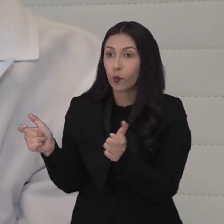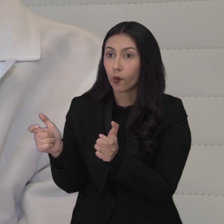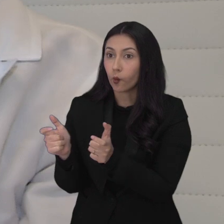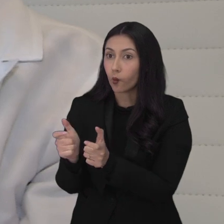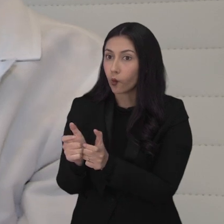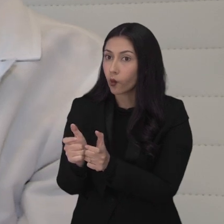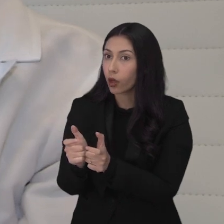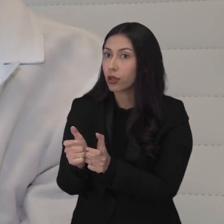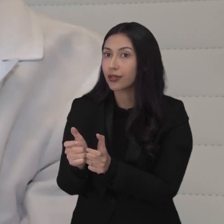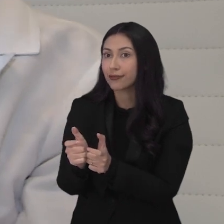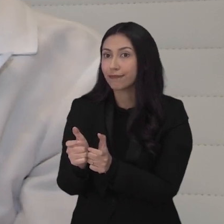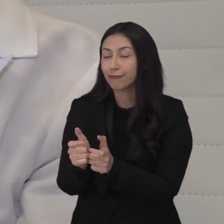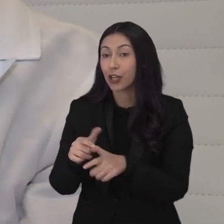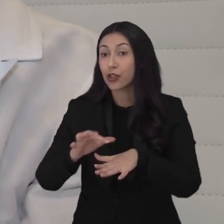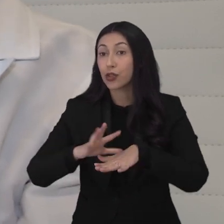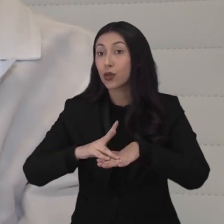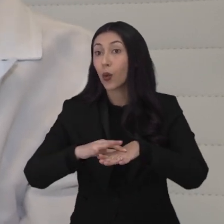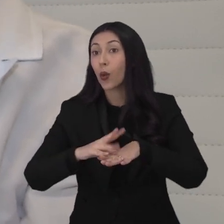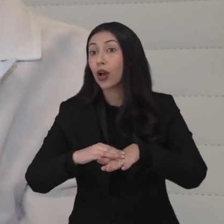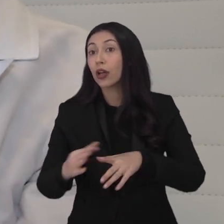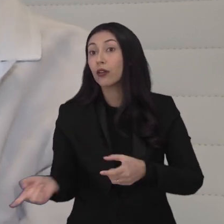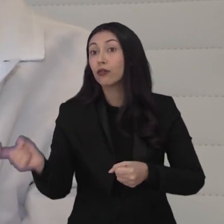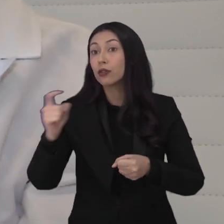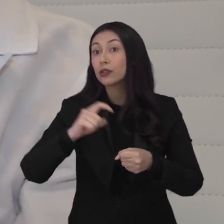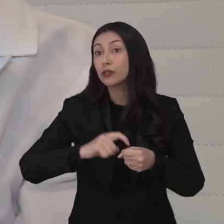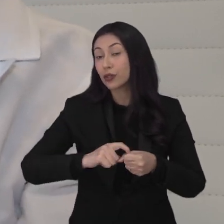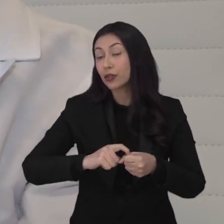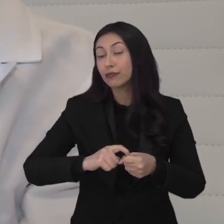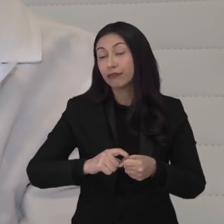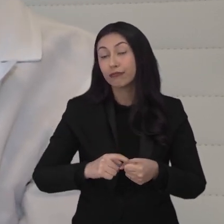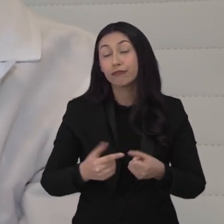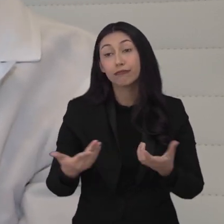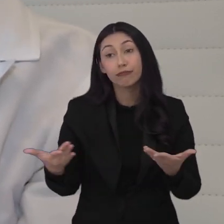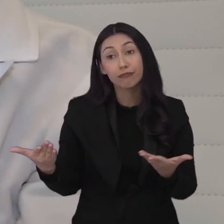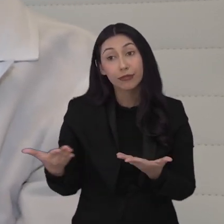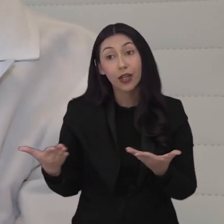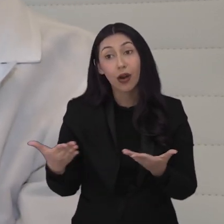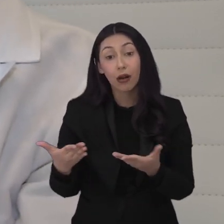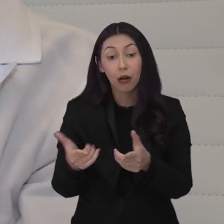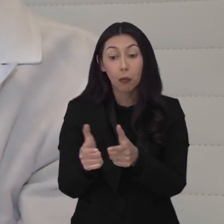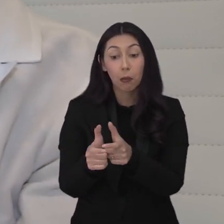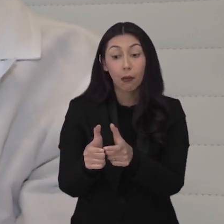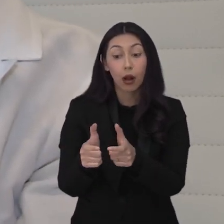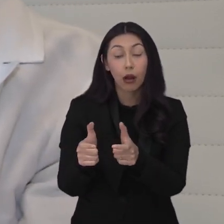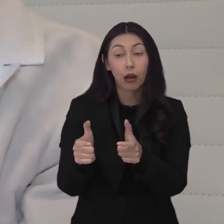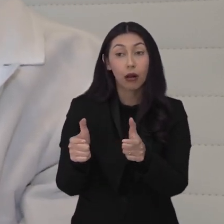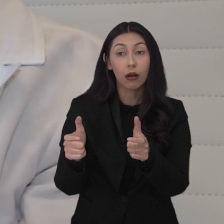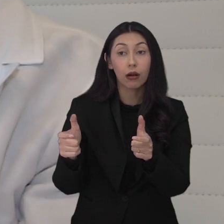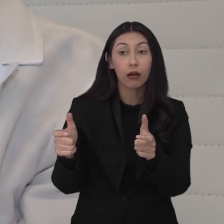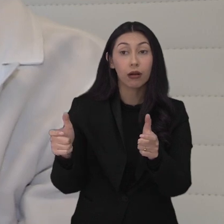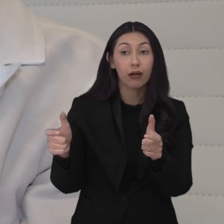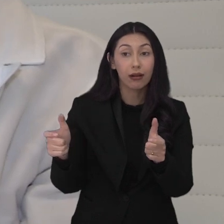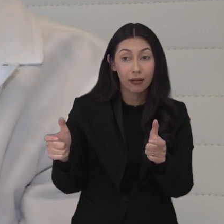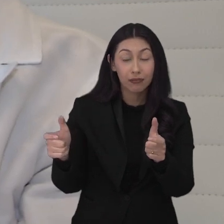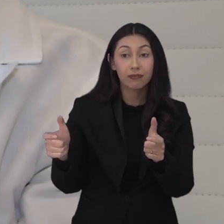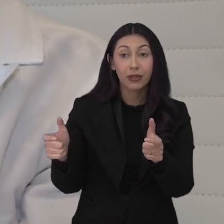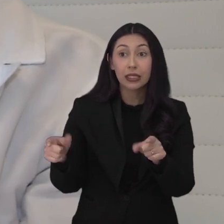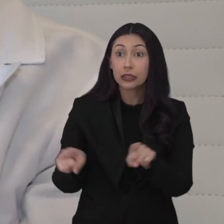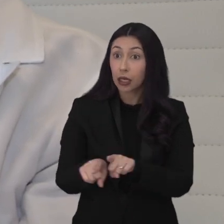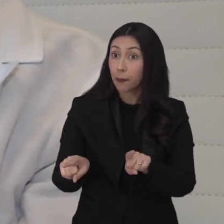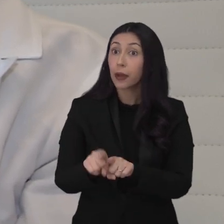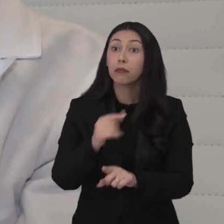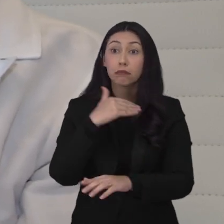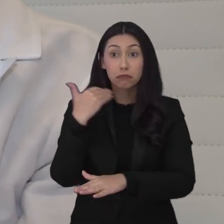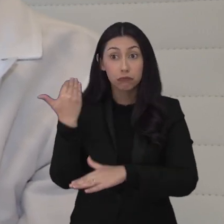vacinação nas crianças a a Sarampo até retornou e estamos tendo muitos casos de sarampo